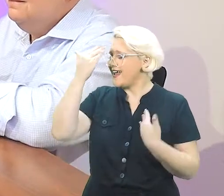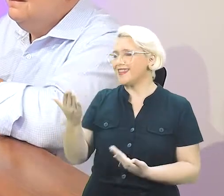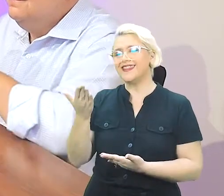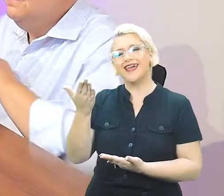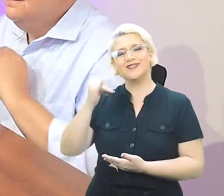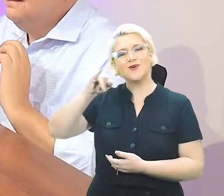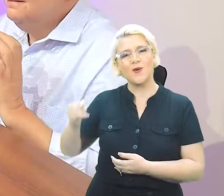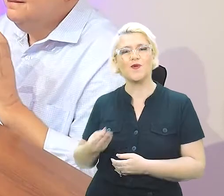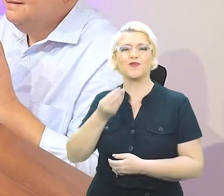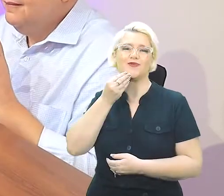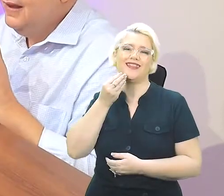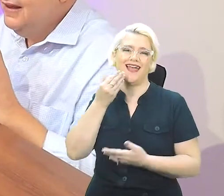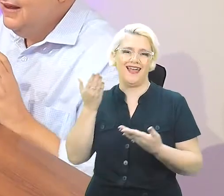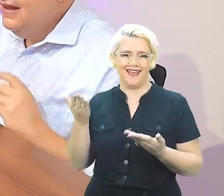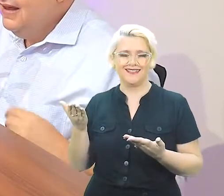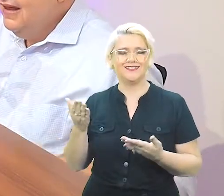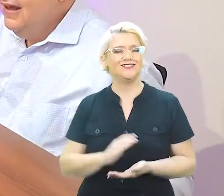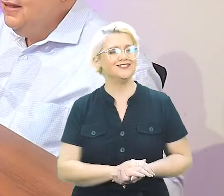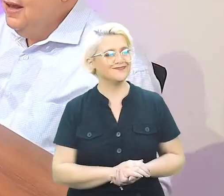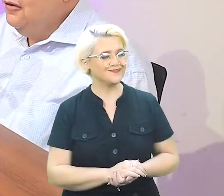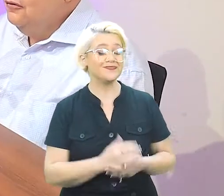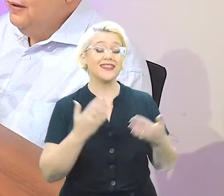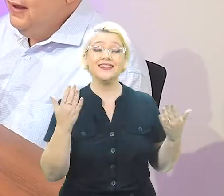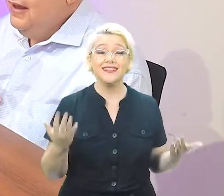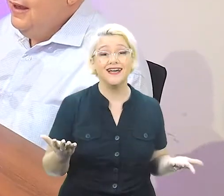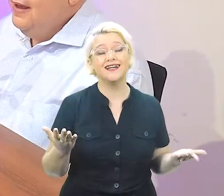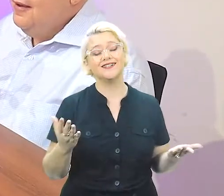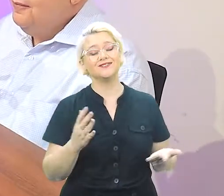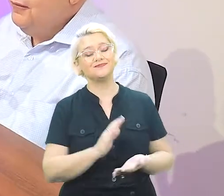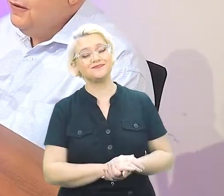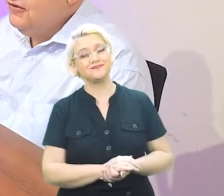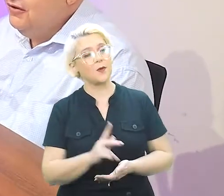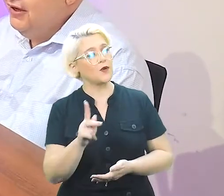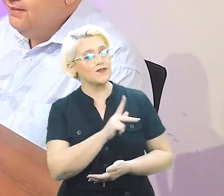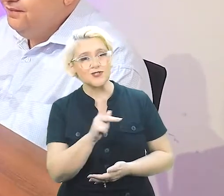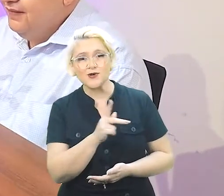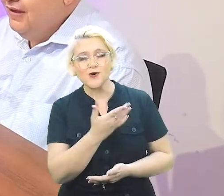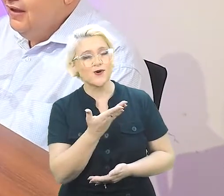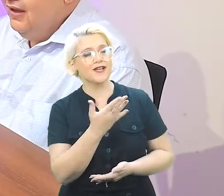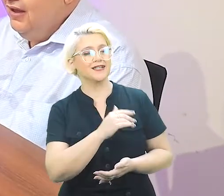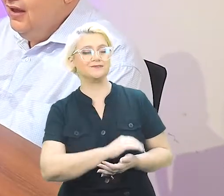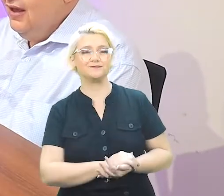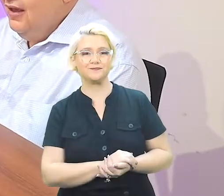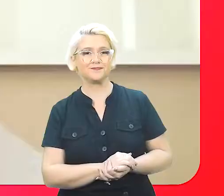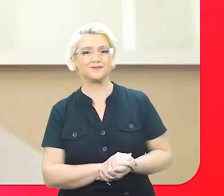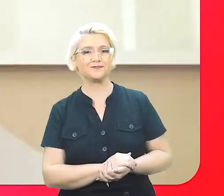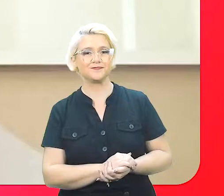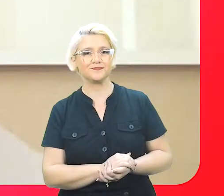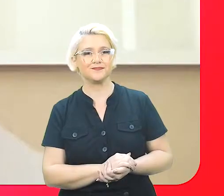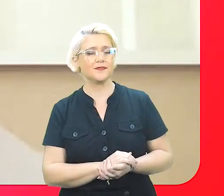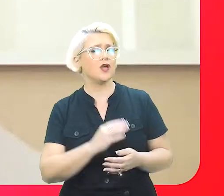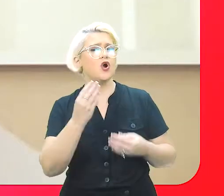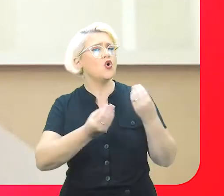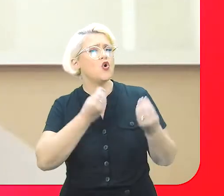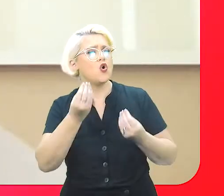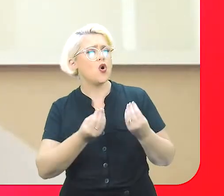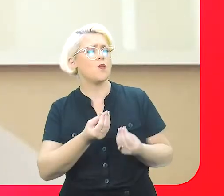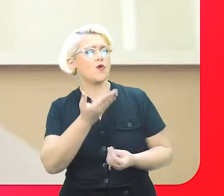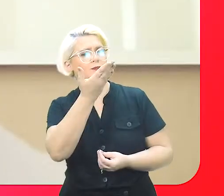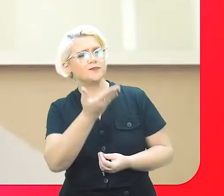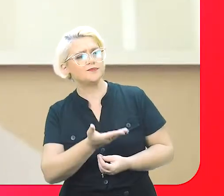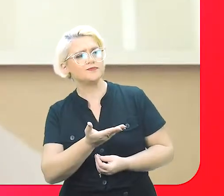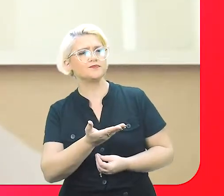agradeço a oportunidade. Então, professora, como é que a senhora